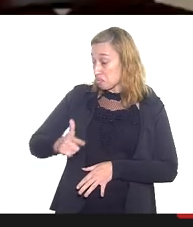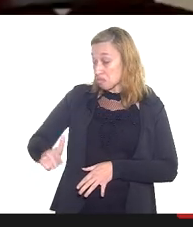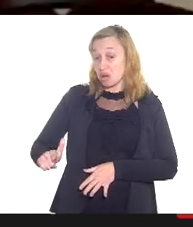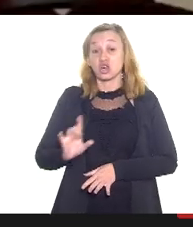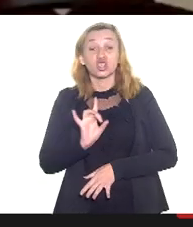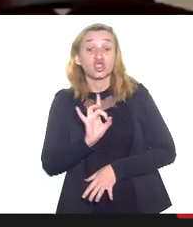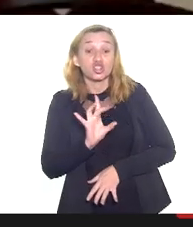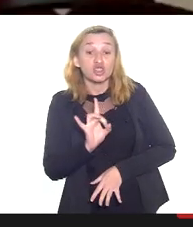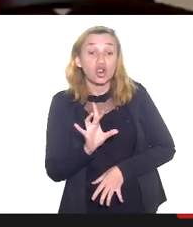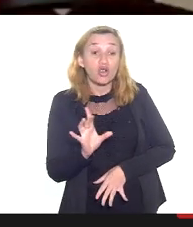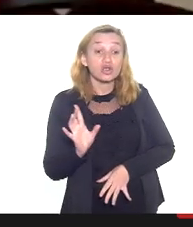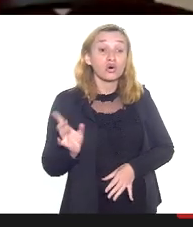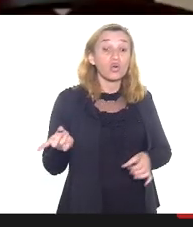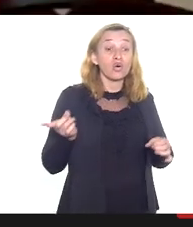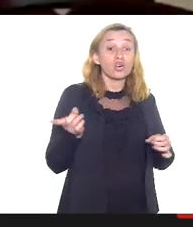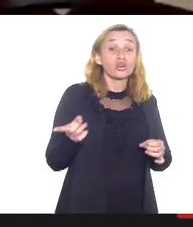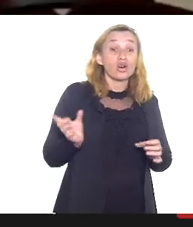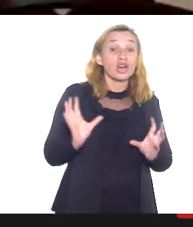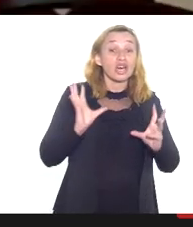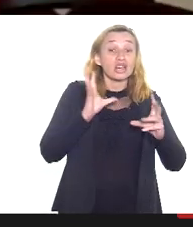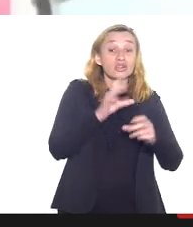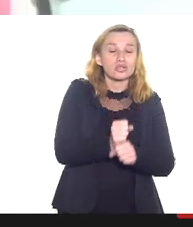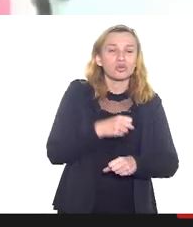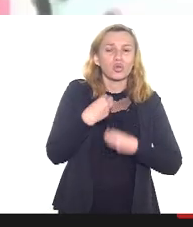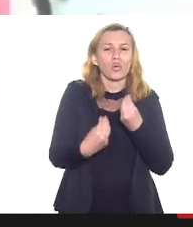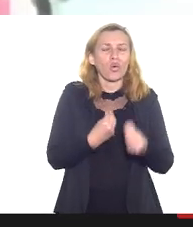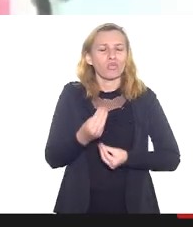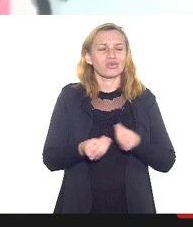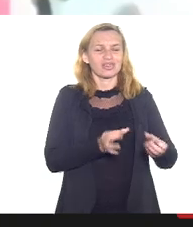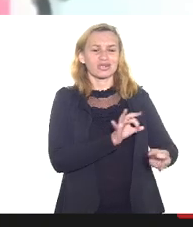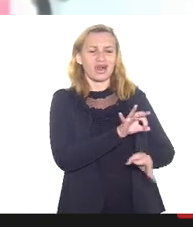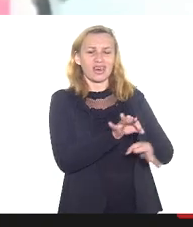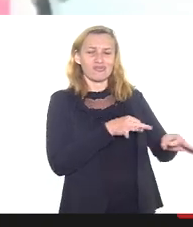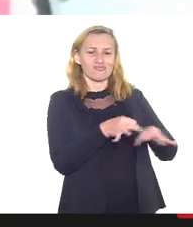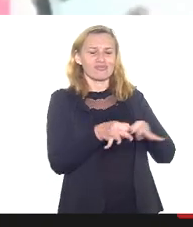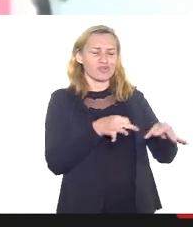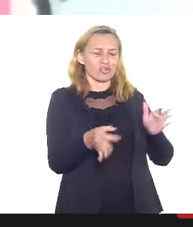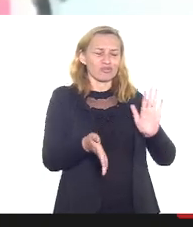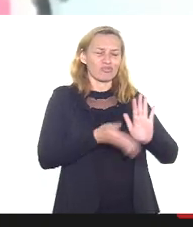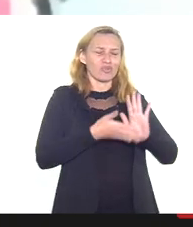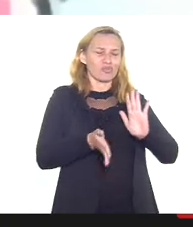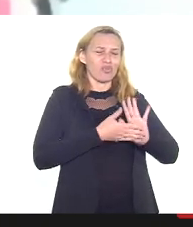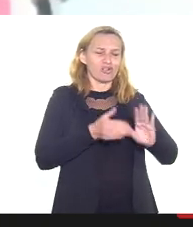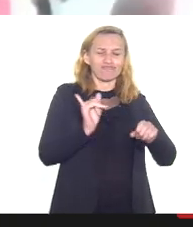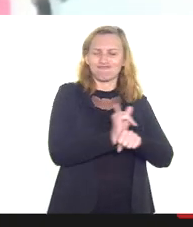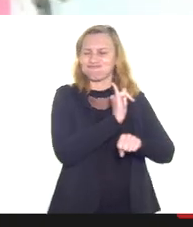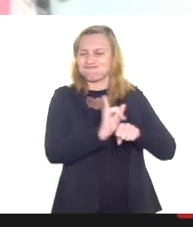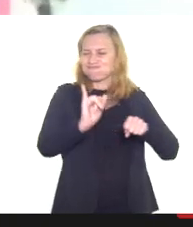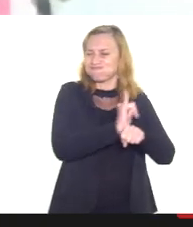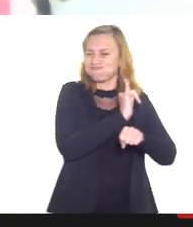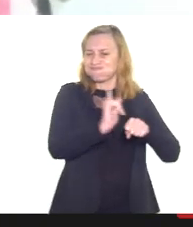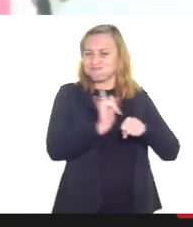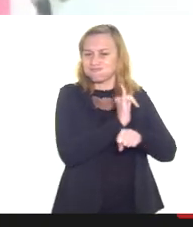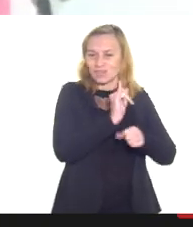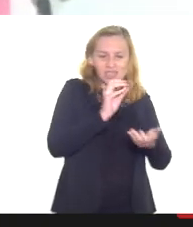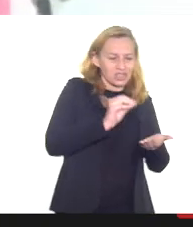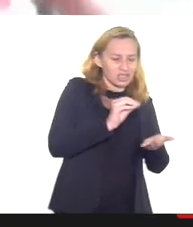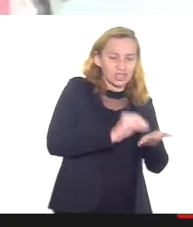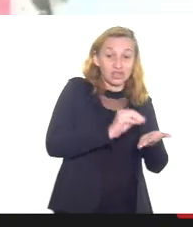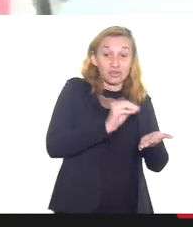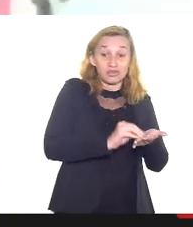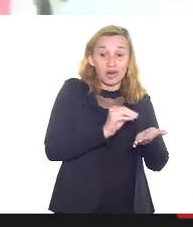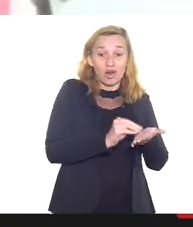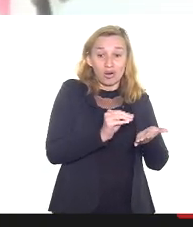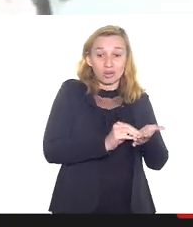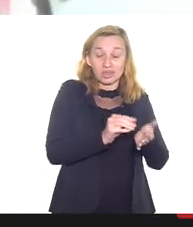estou reforçando como esse é um plano, uma proposta articulada de desmantelamento